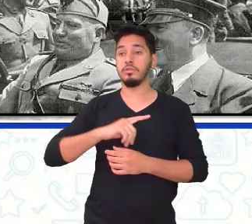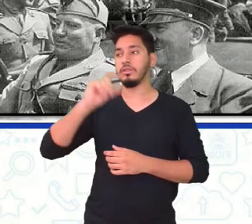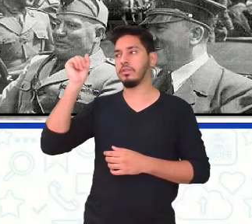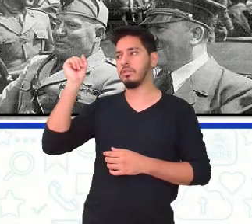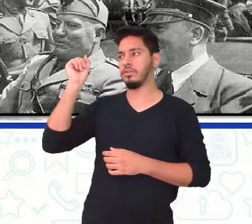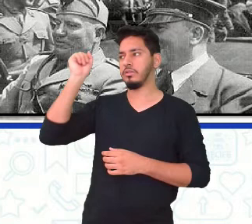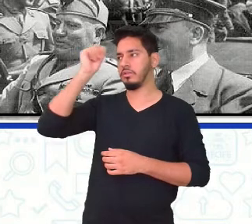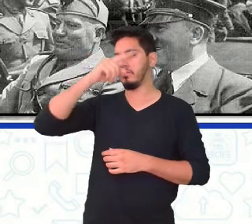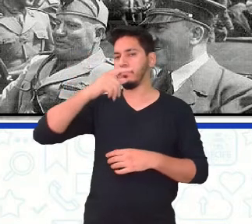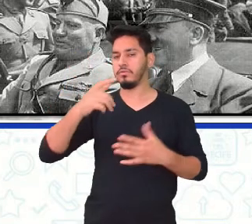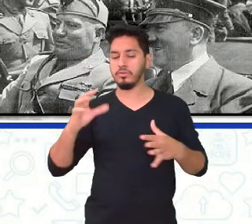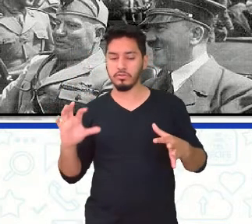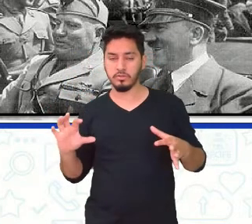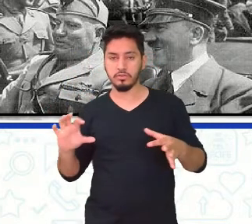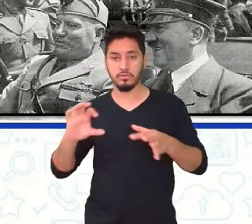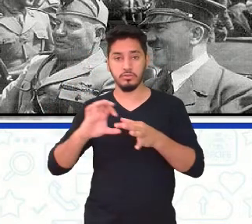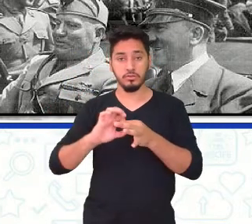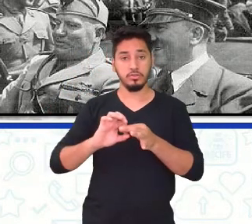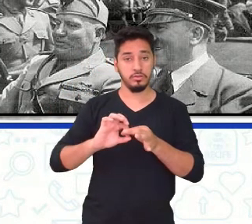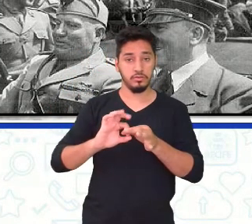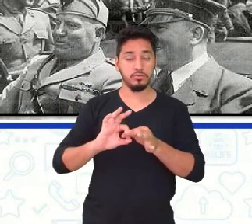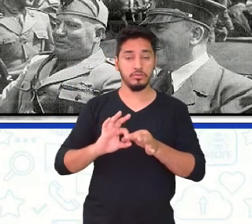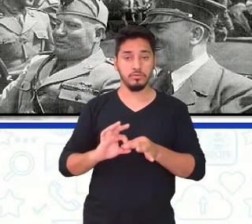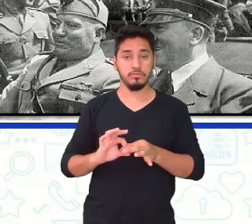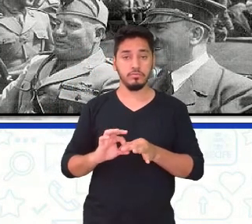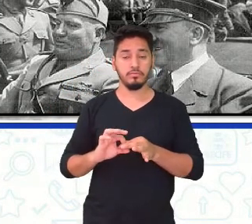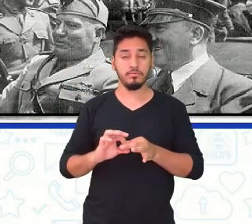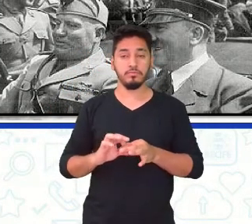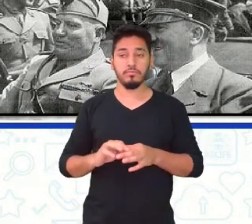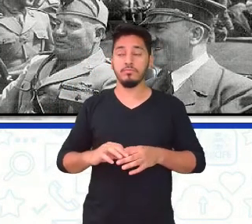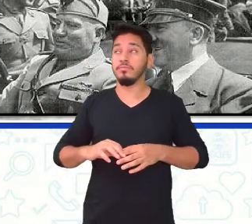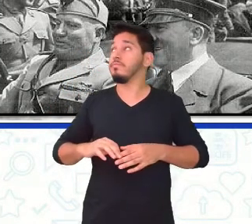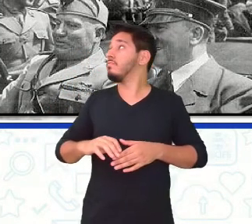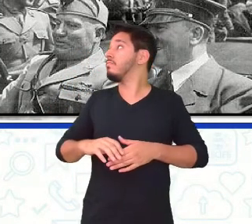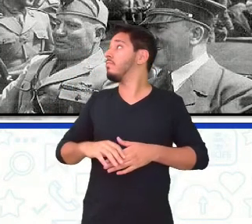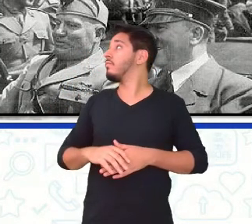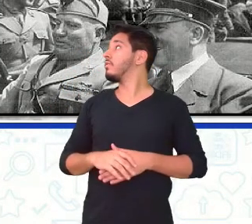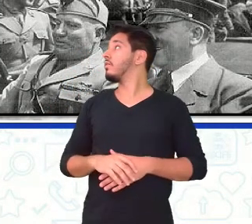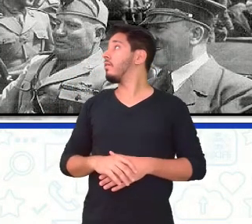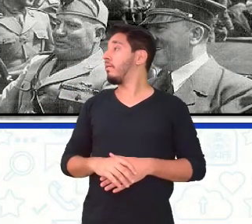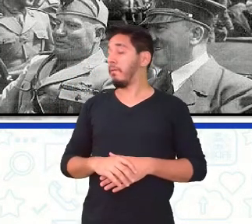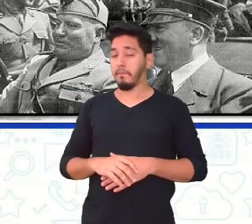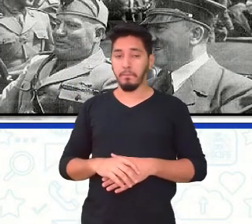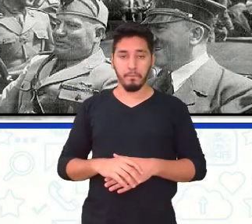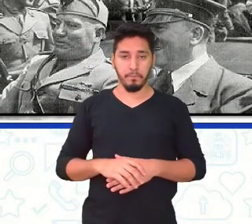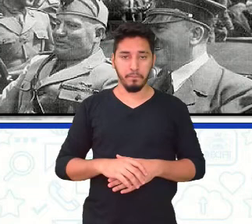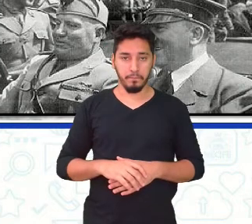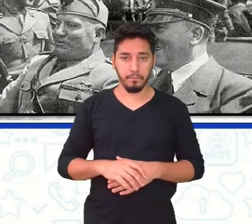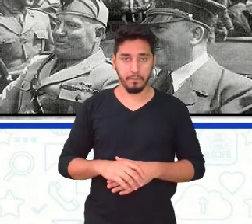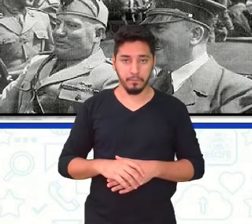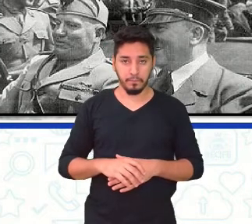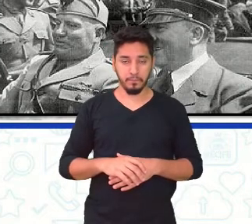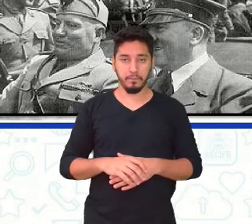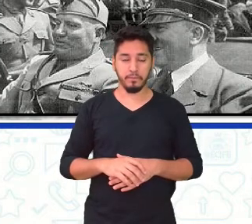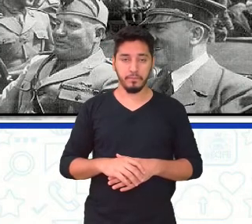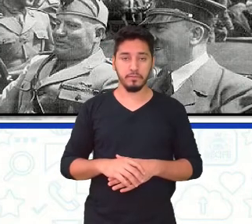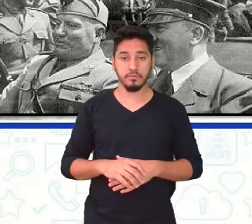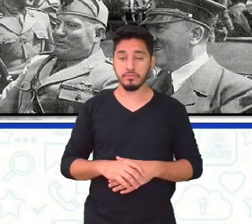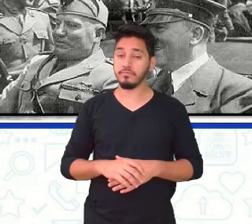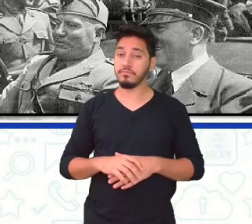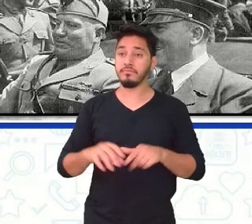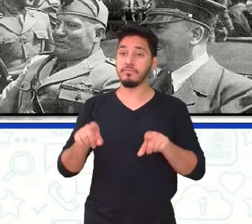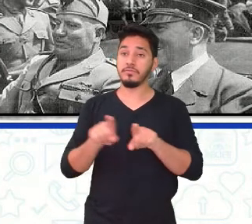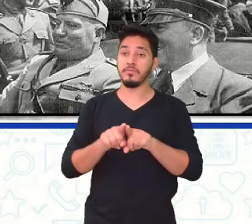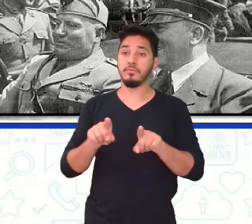dificuldade, né, aí ligada a essa associação desses países em blocos militares, né? Vamos ter aqui, ó,